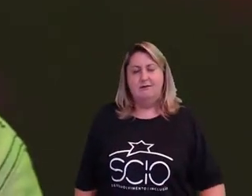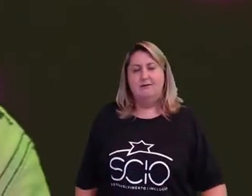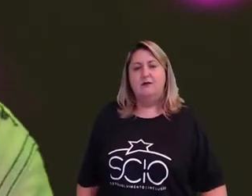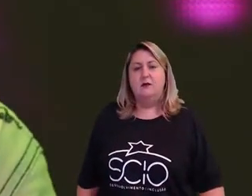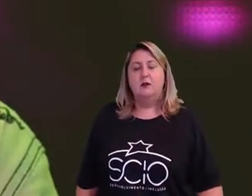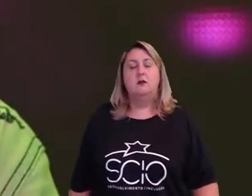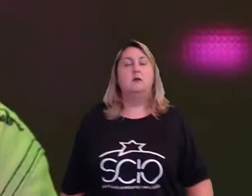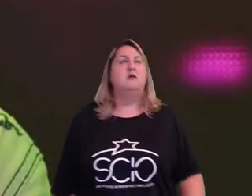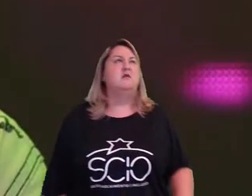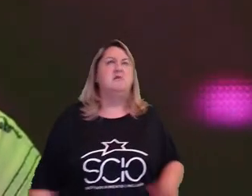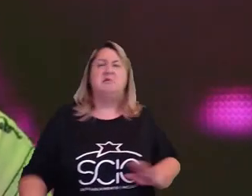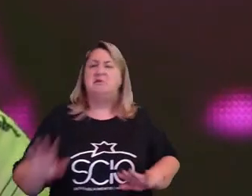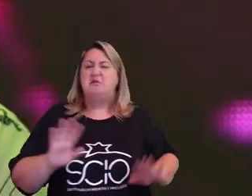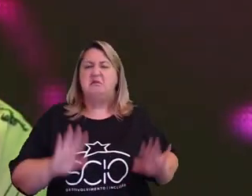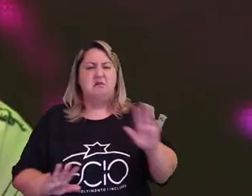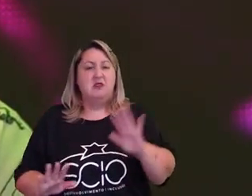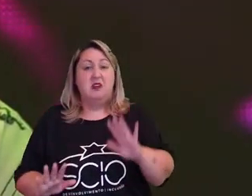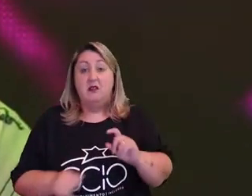mais. Tanto